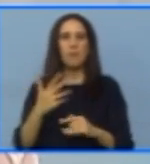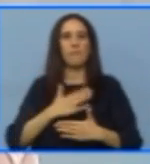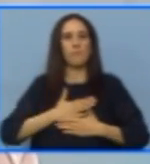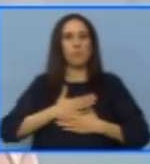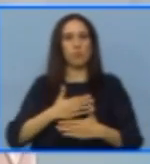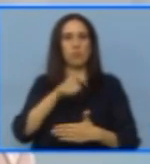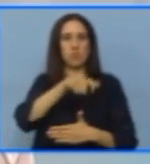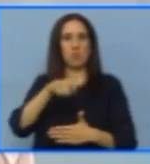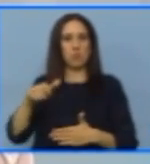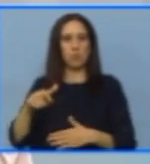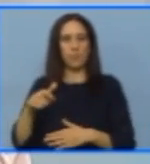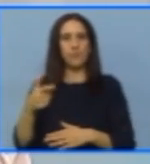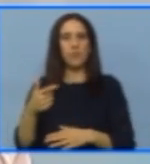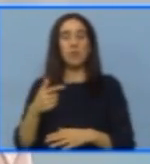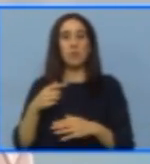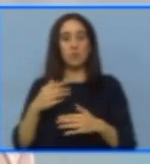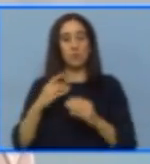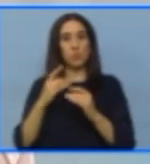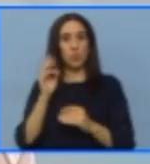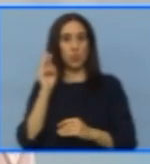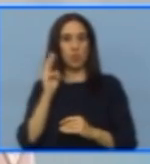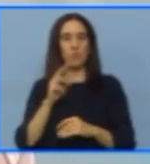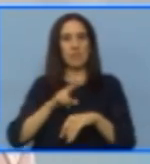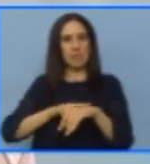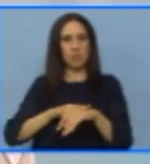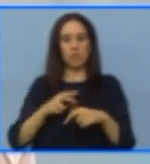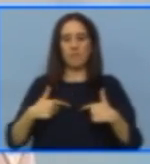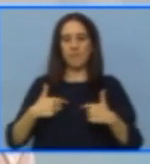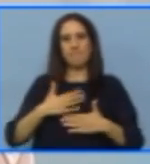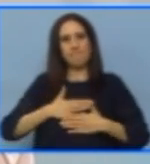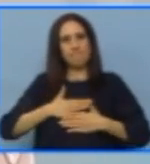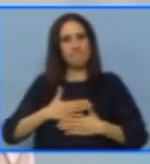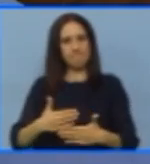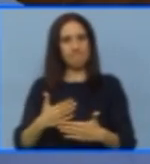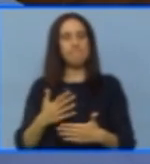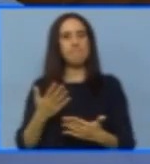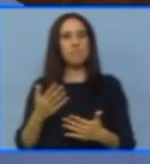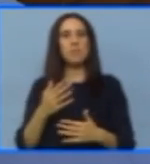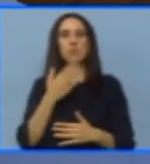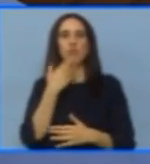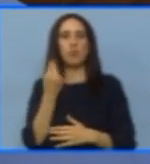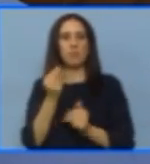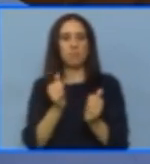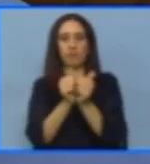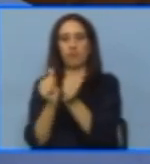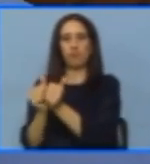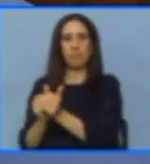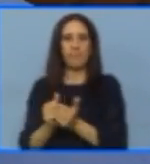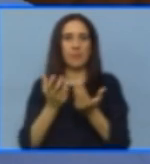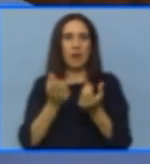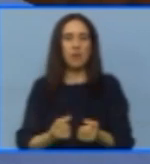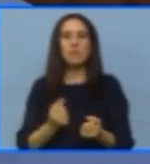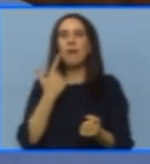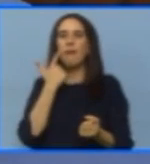voluntários, em dirigentes dos escuteiros, que se oferecem, muitos para acompanhar os jovens, e diria